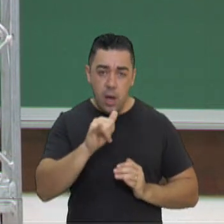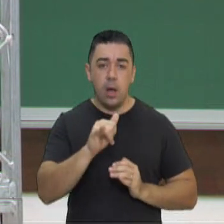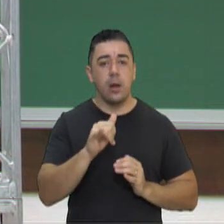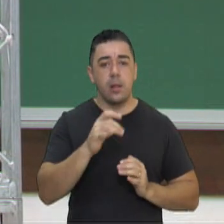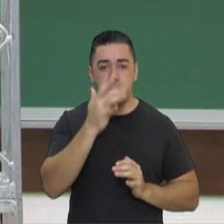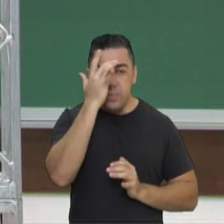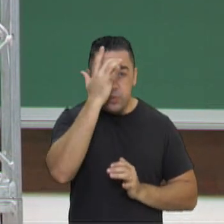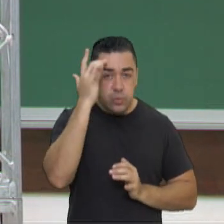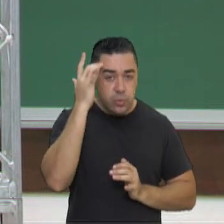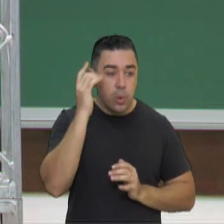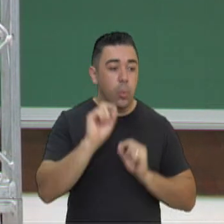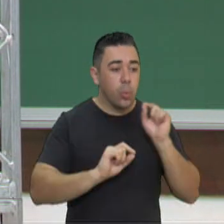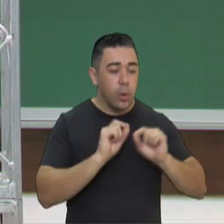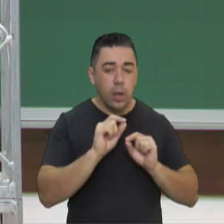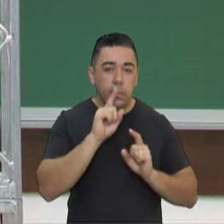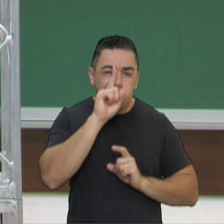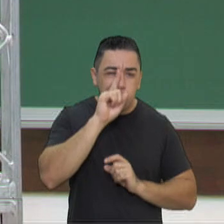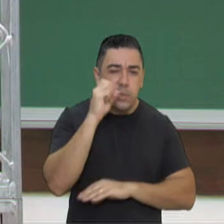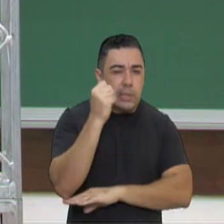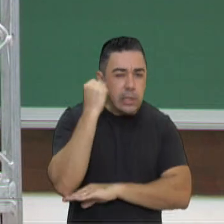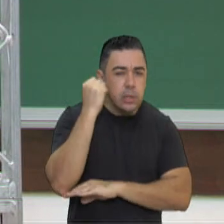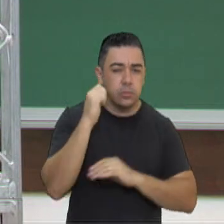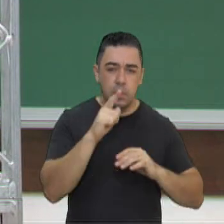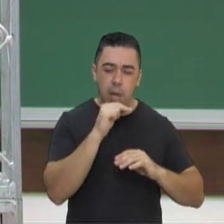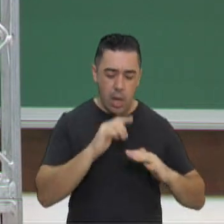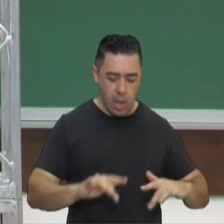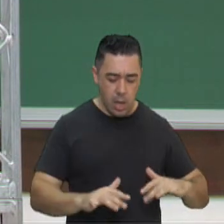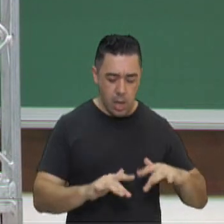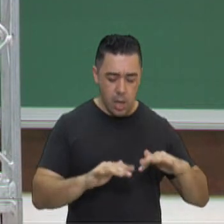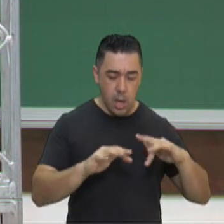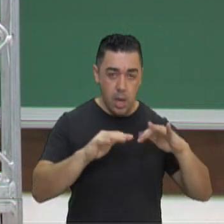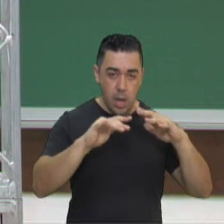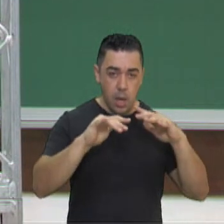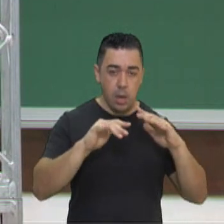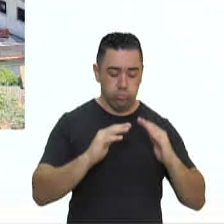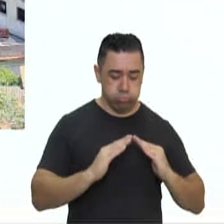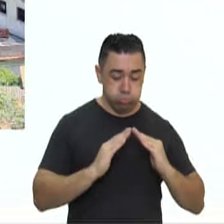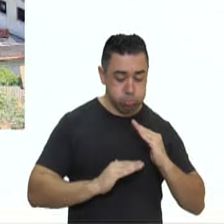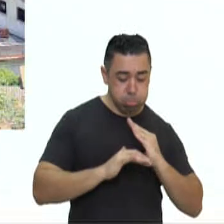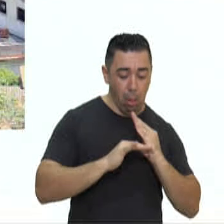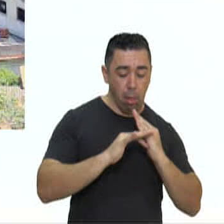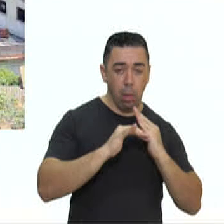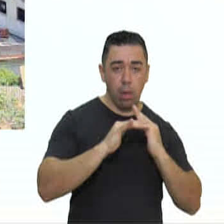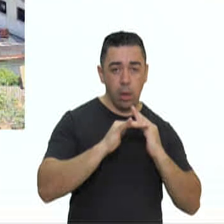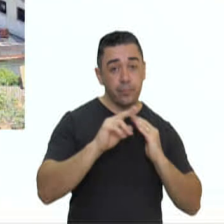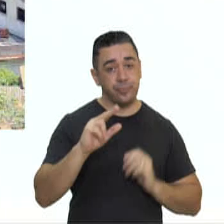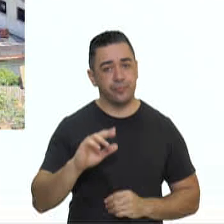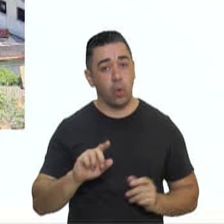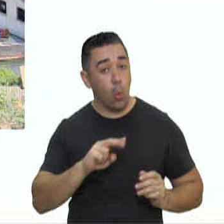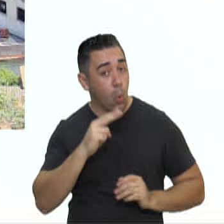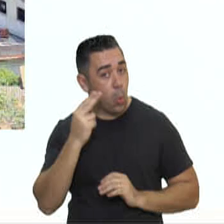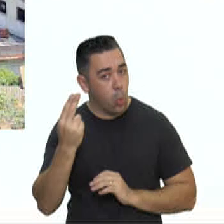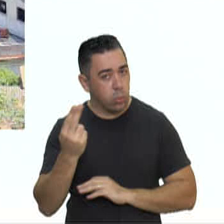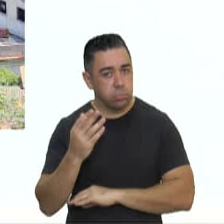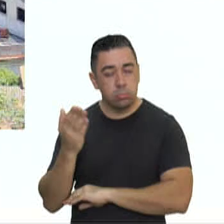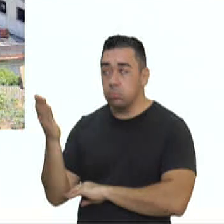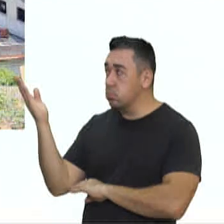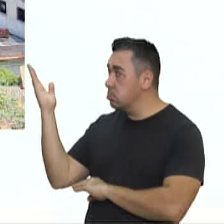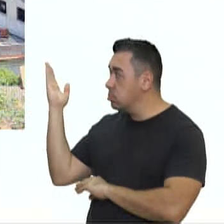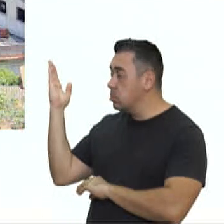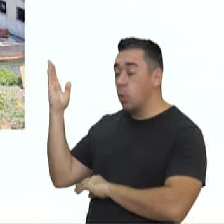risco de enchente, inundação, alagamentos. Ou ainda, olha essa outra situação aqui,